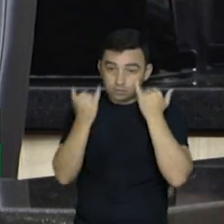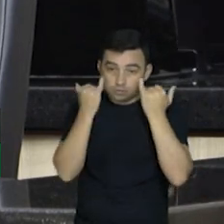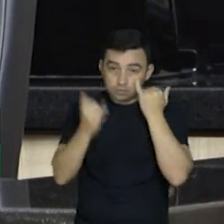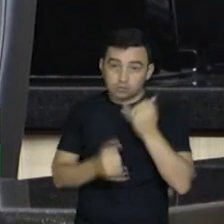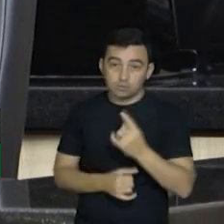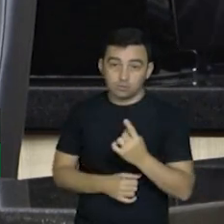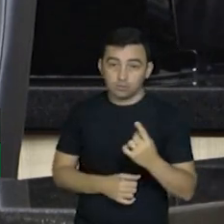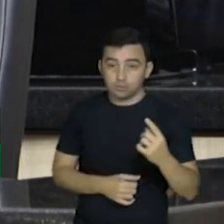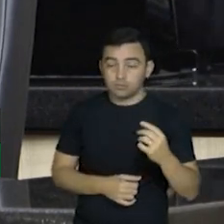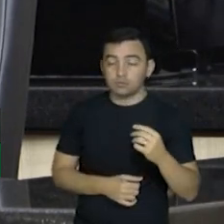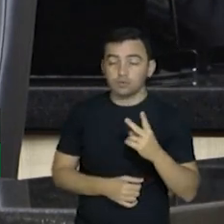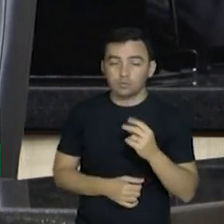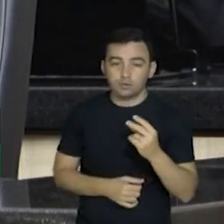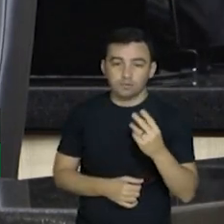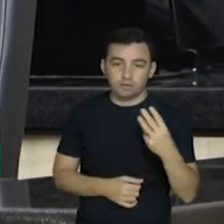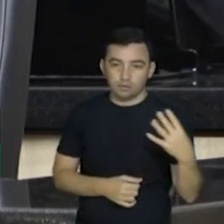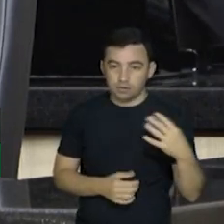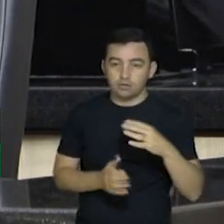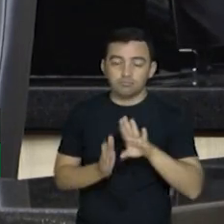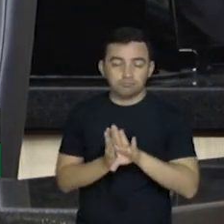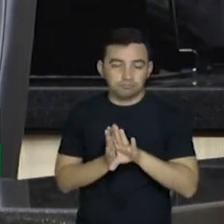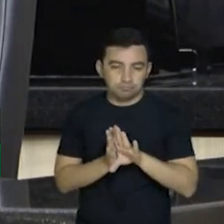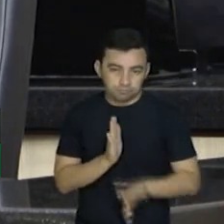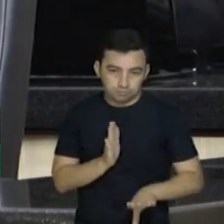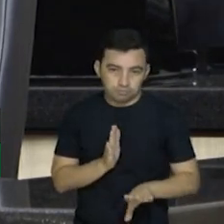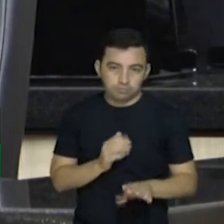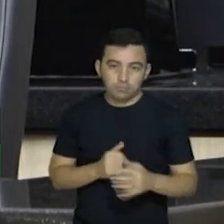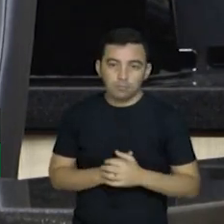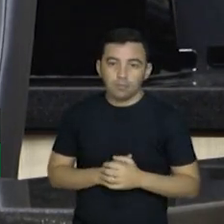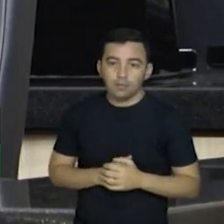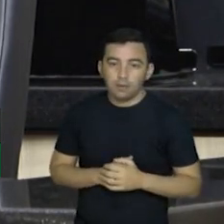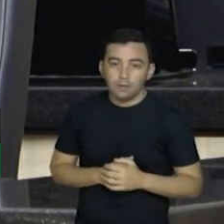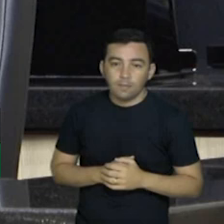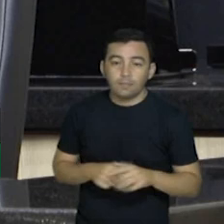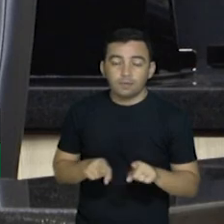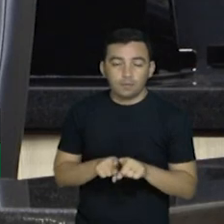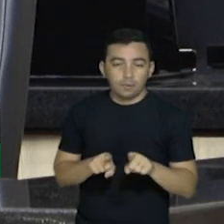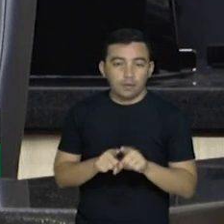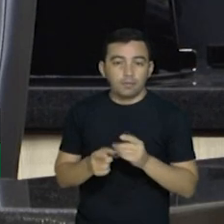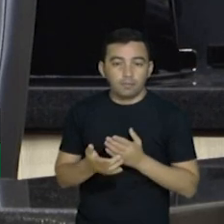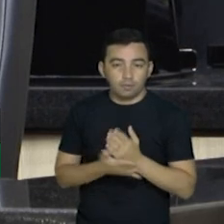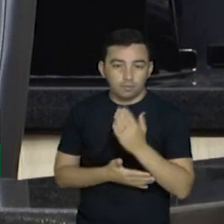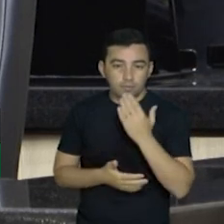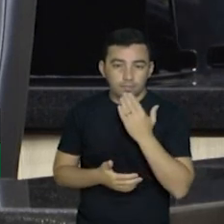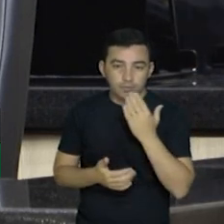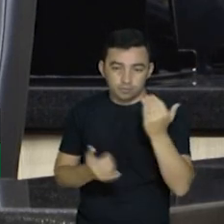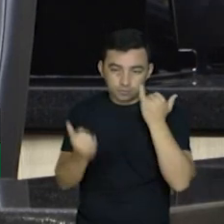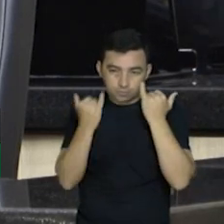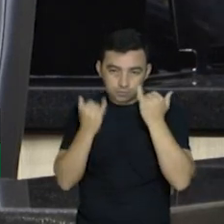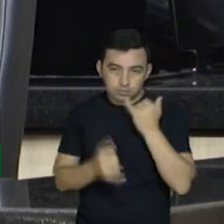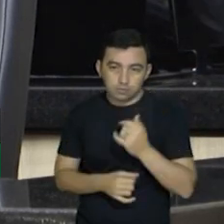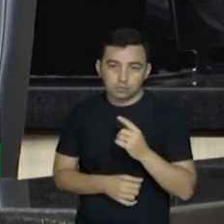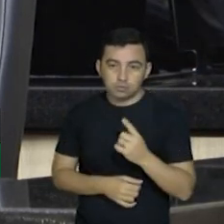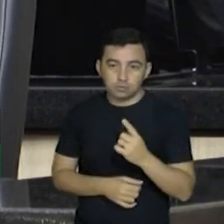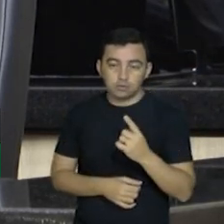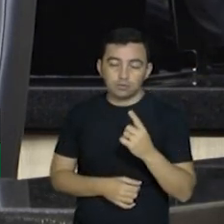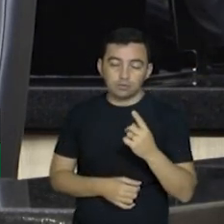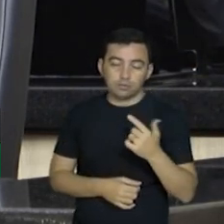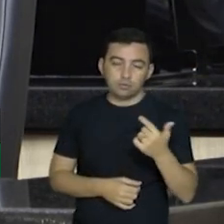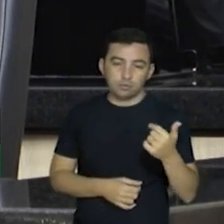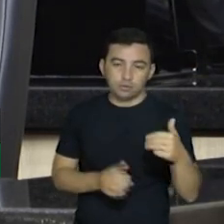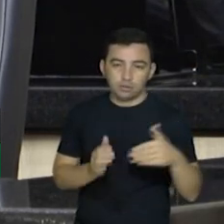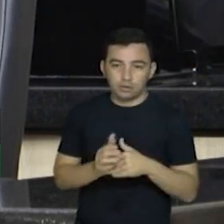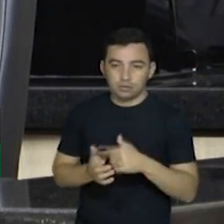2023 Foi retirada da pauta a pedido do autor foram aprovados os pedidos de informação número 112 A